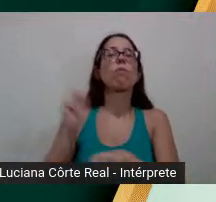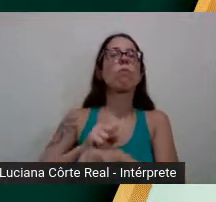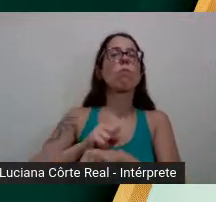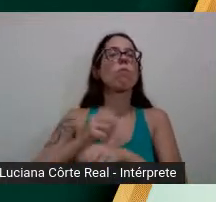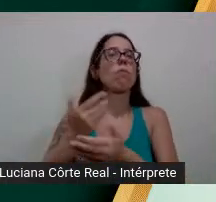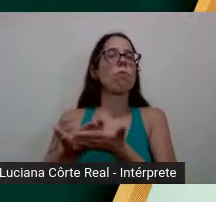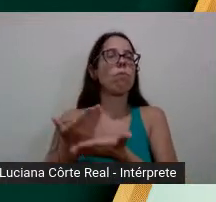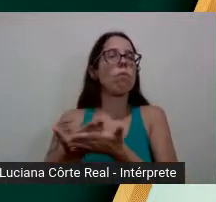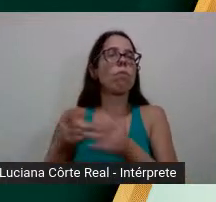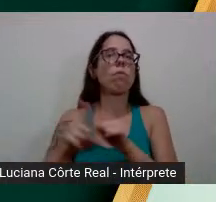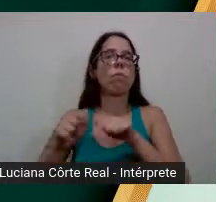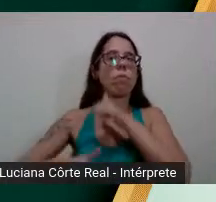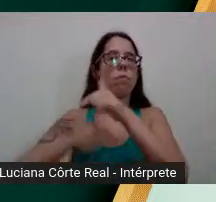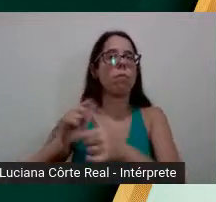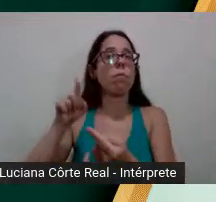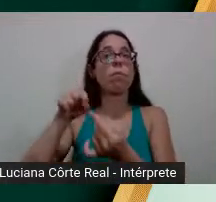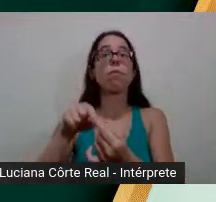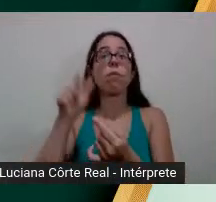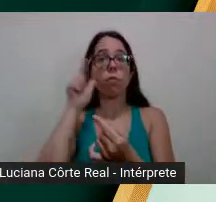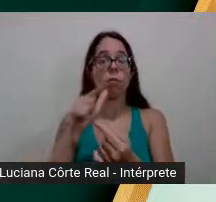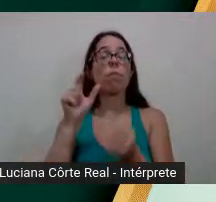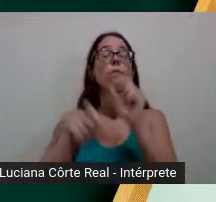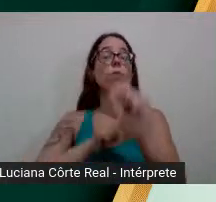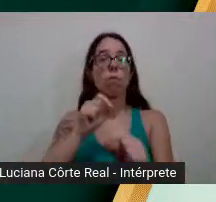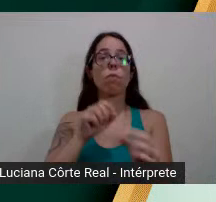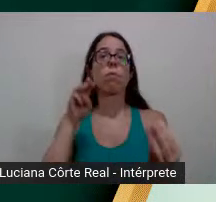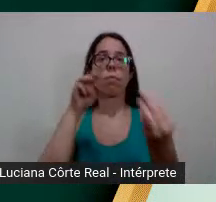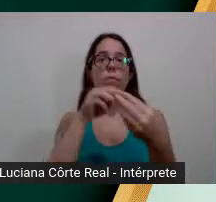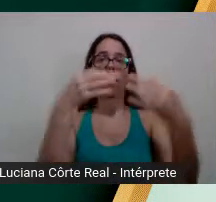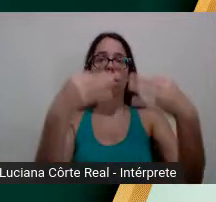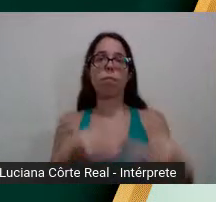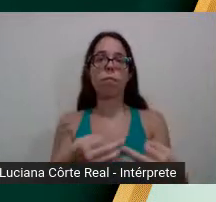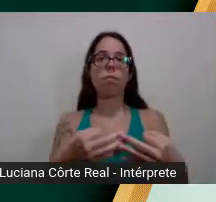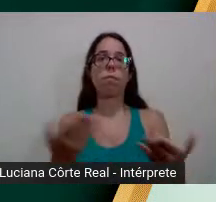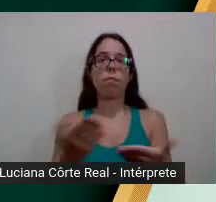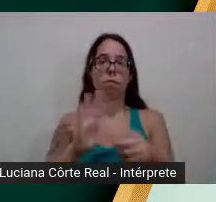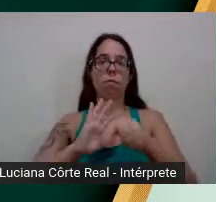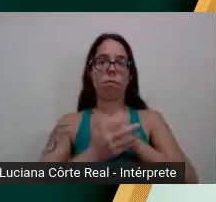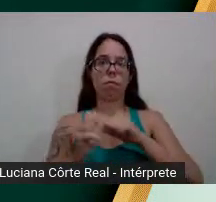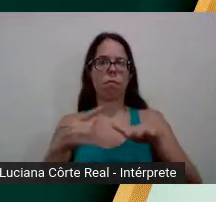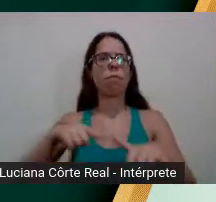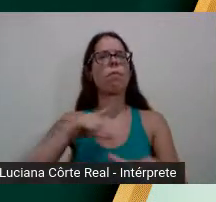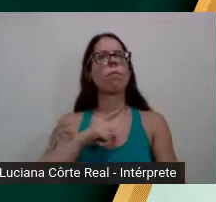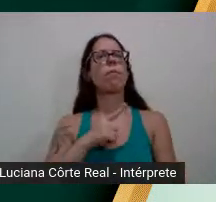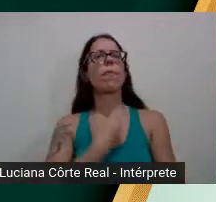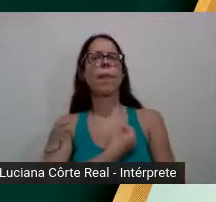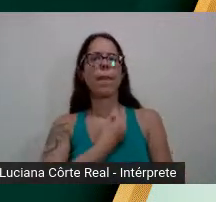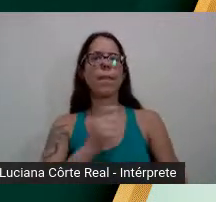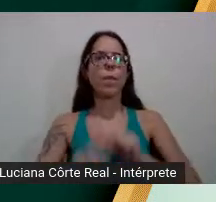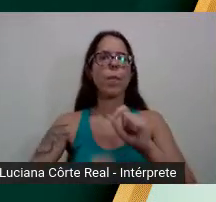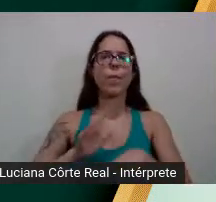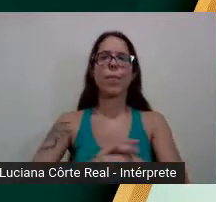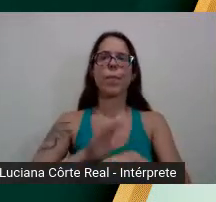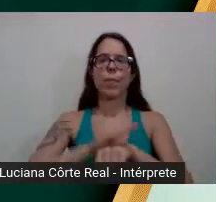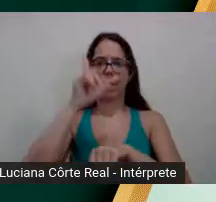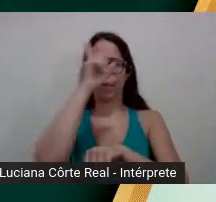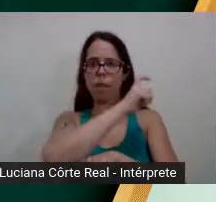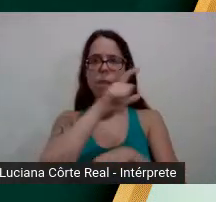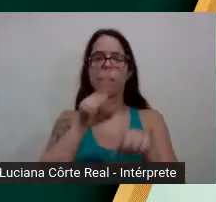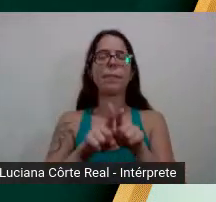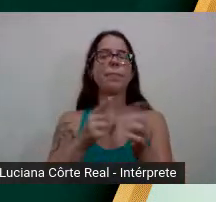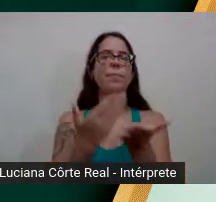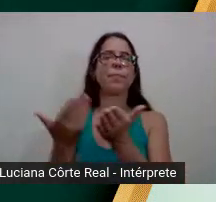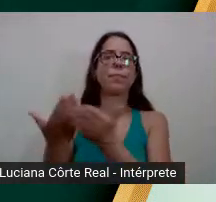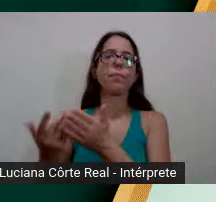missão. Nesta pandemia, passamos por períodos difíceis, com perda de servidores, alunos